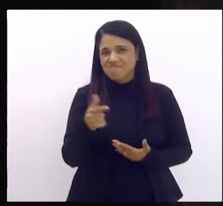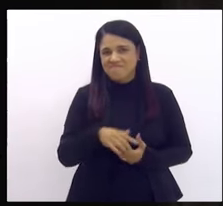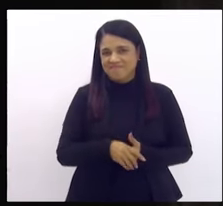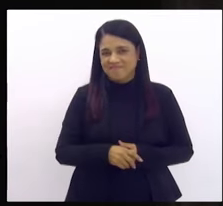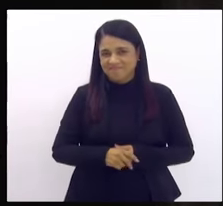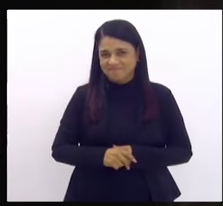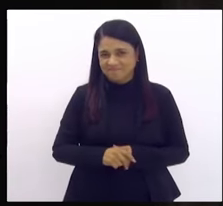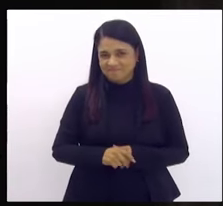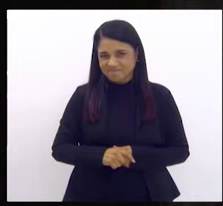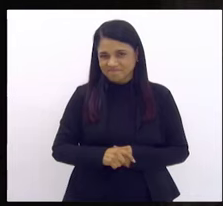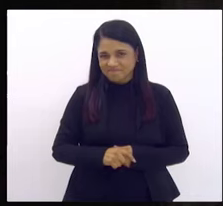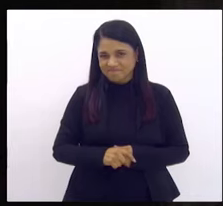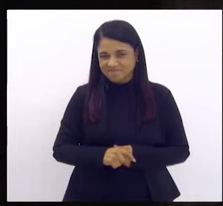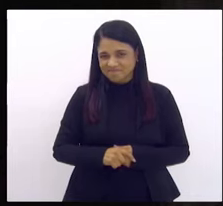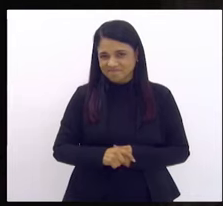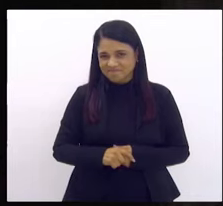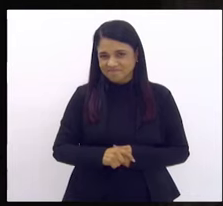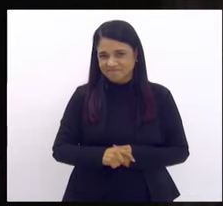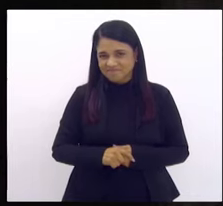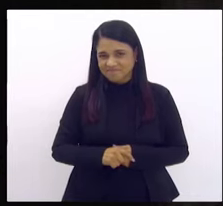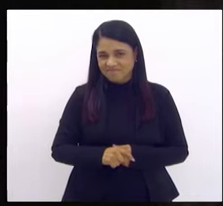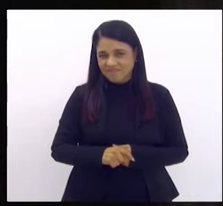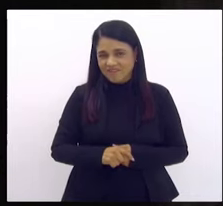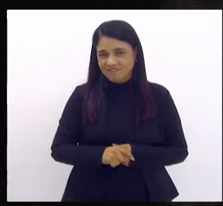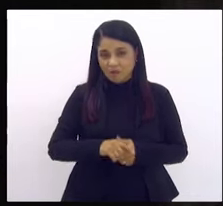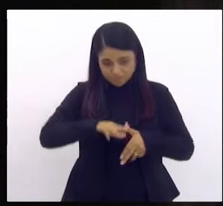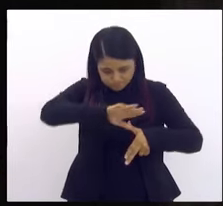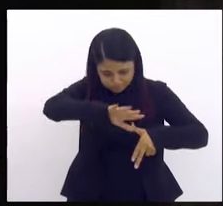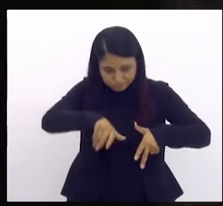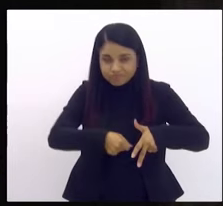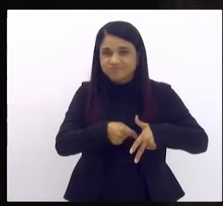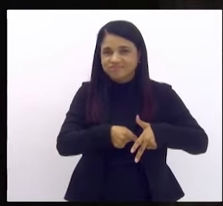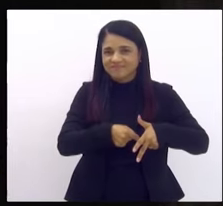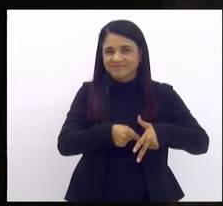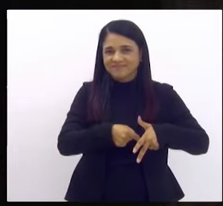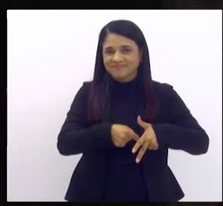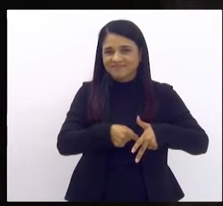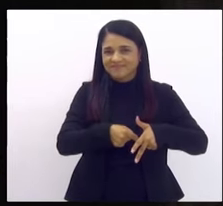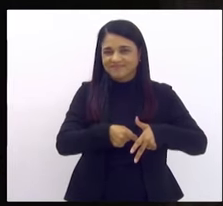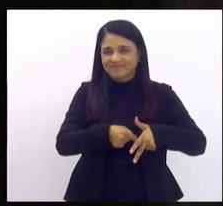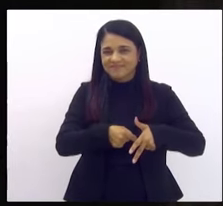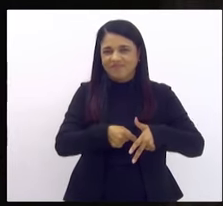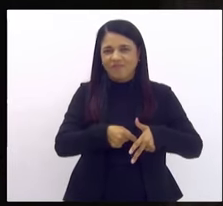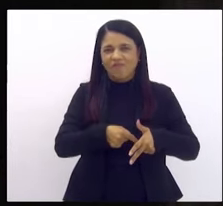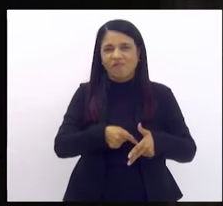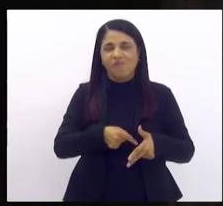nenhum. E mais um indício de corrupção. Nesse dia que nós